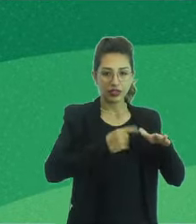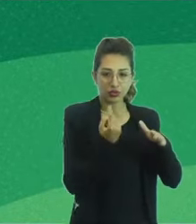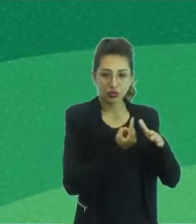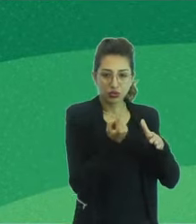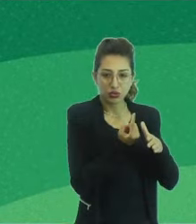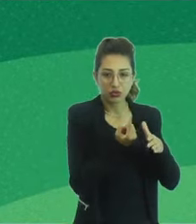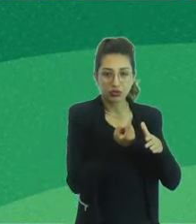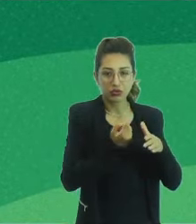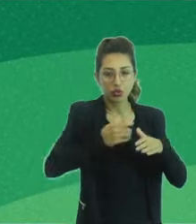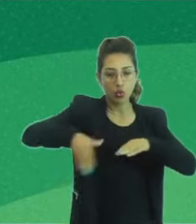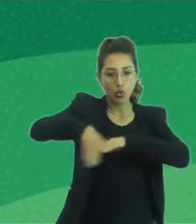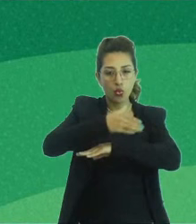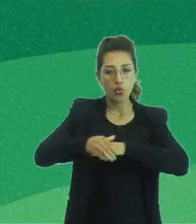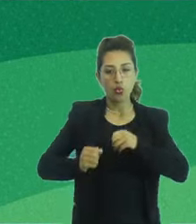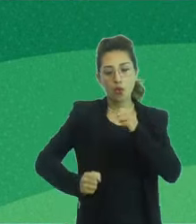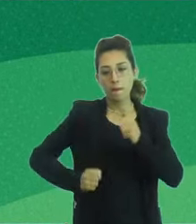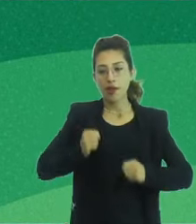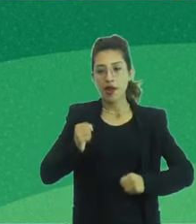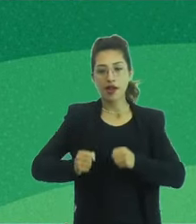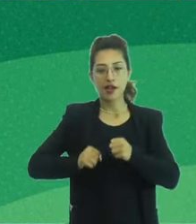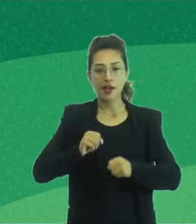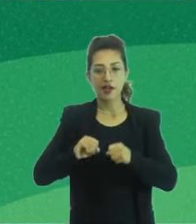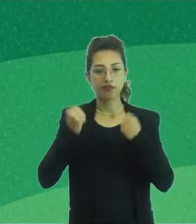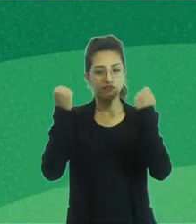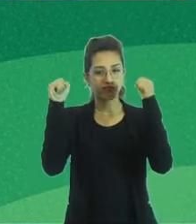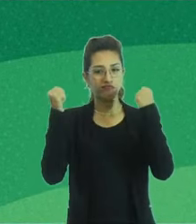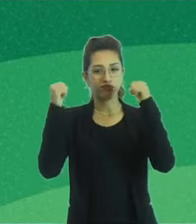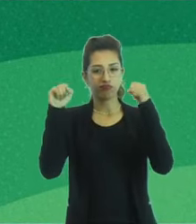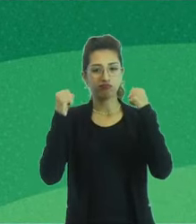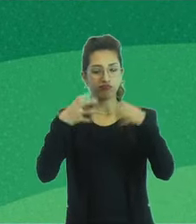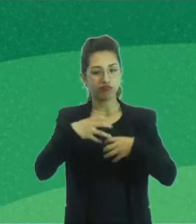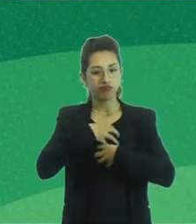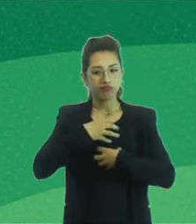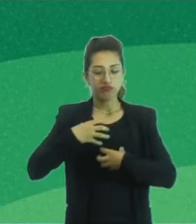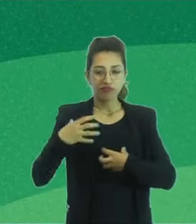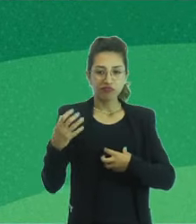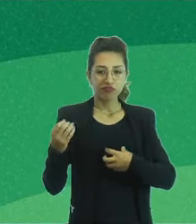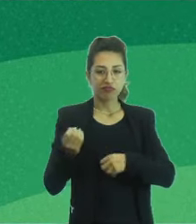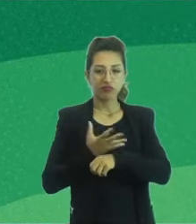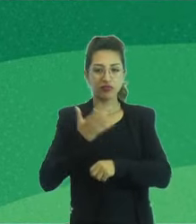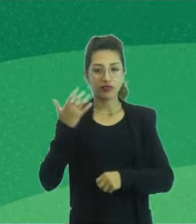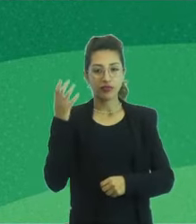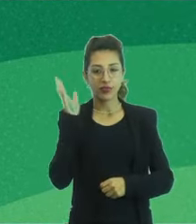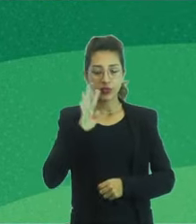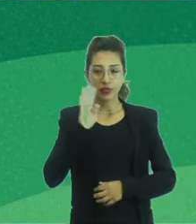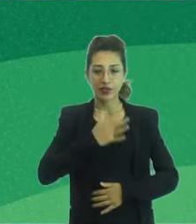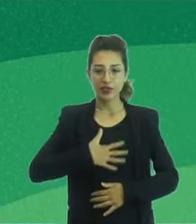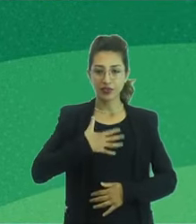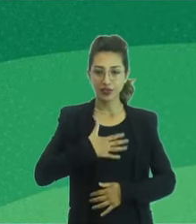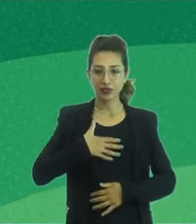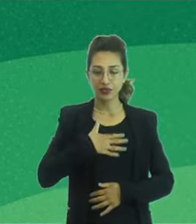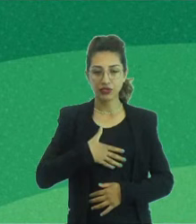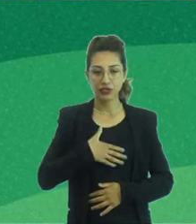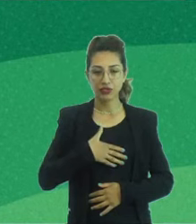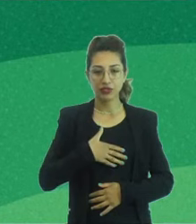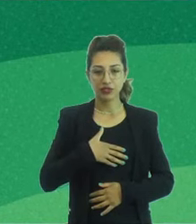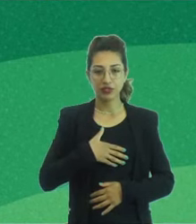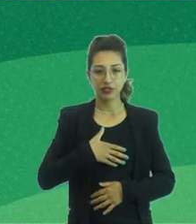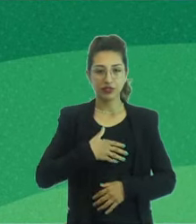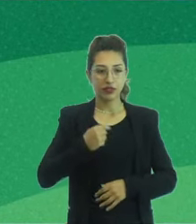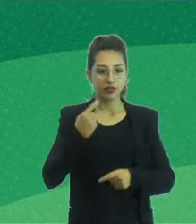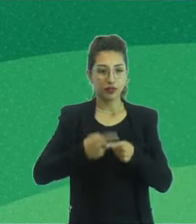na rua foi a melhor coisa que me aconteceu porque eu era uma pessoa muito sedentária mas aí tu acha que tipo assim ah vamos fazer um exercício